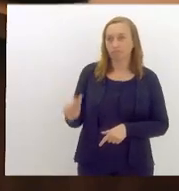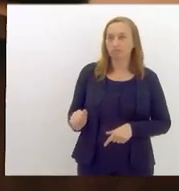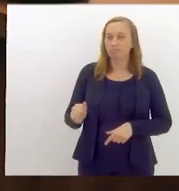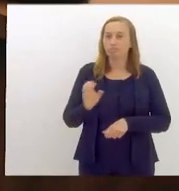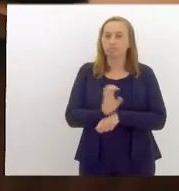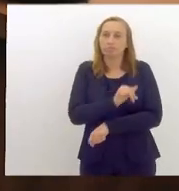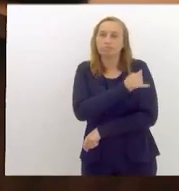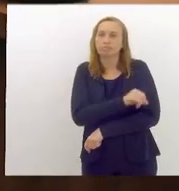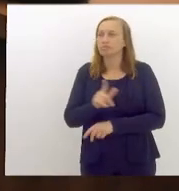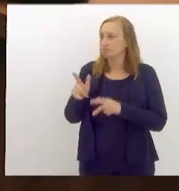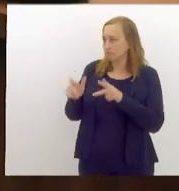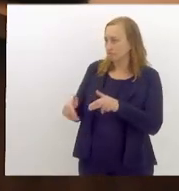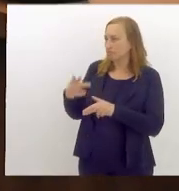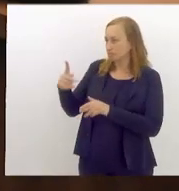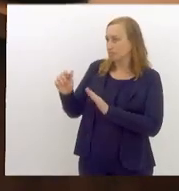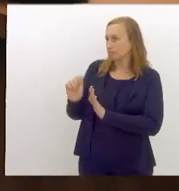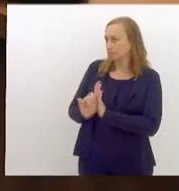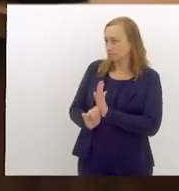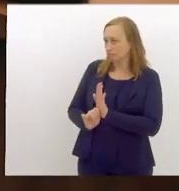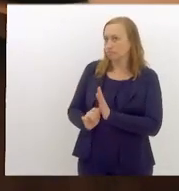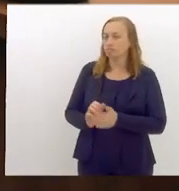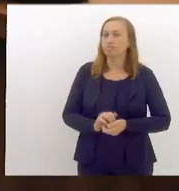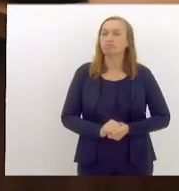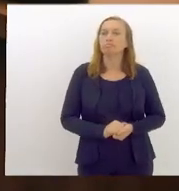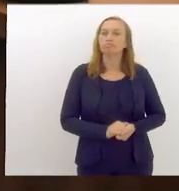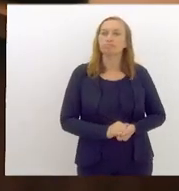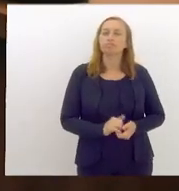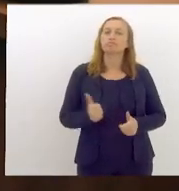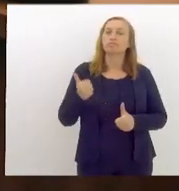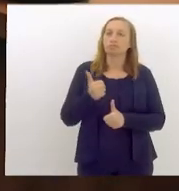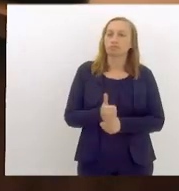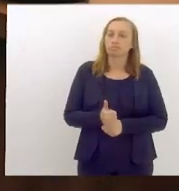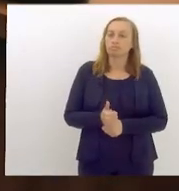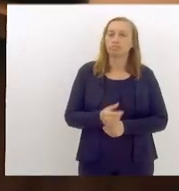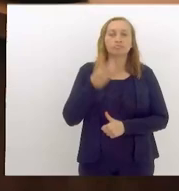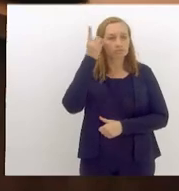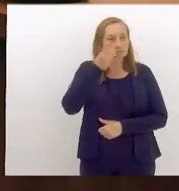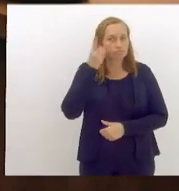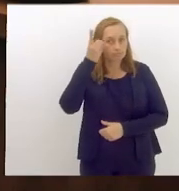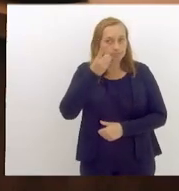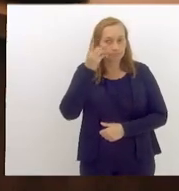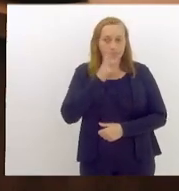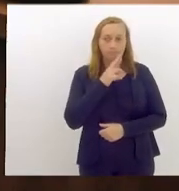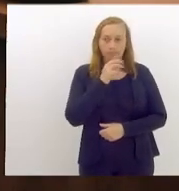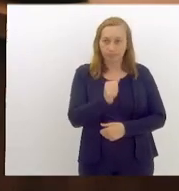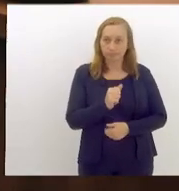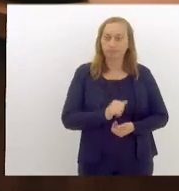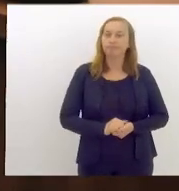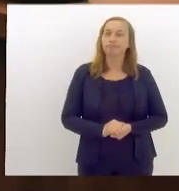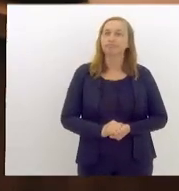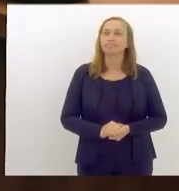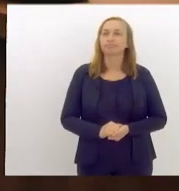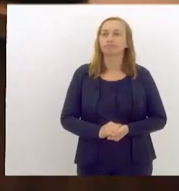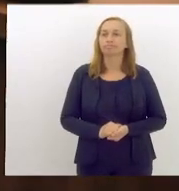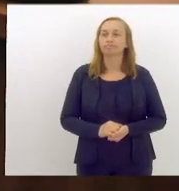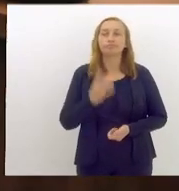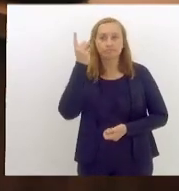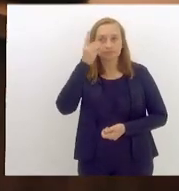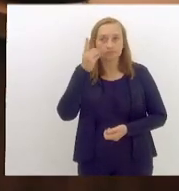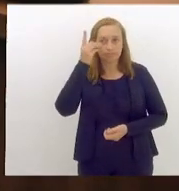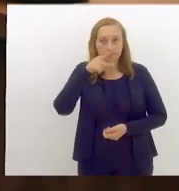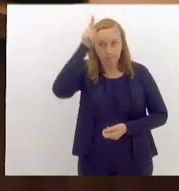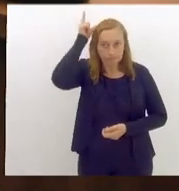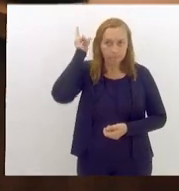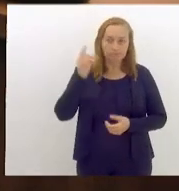de Janeiro igualzinho a redação do substitutivo deputado Rodrigo Amorim Deputado Luis Paulo